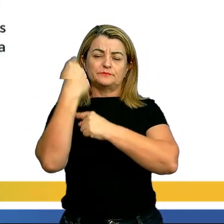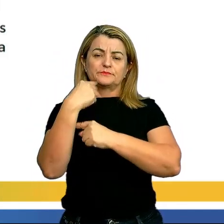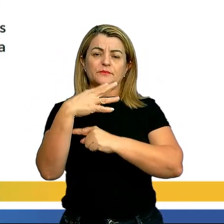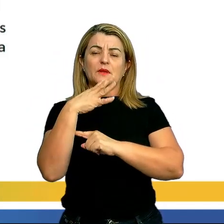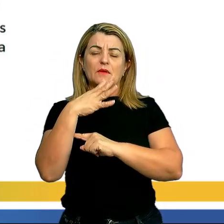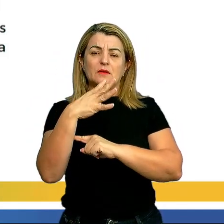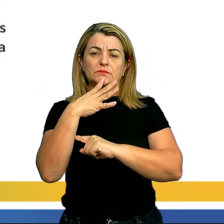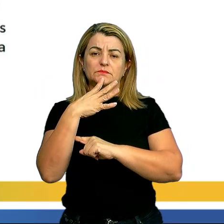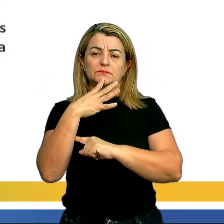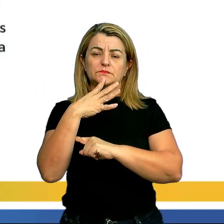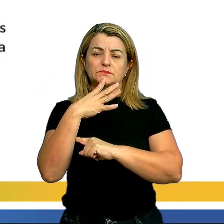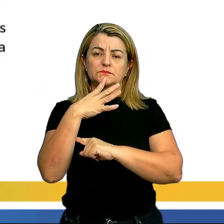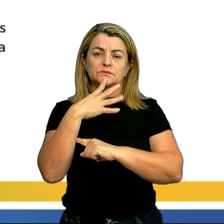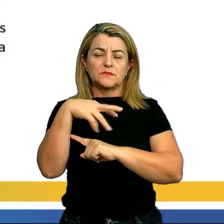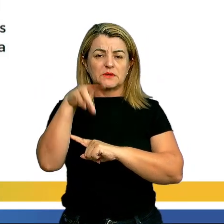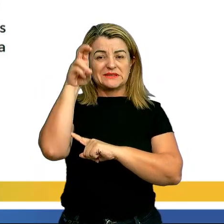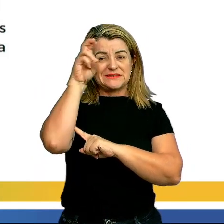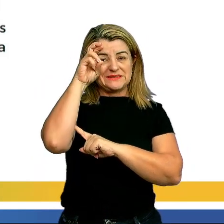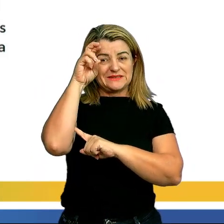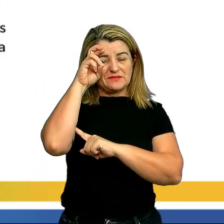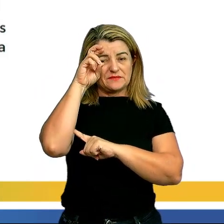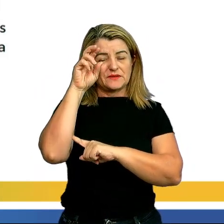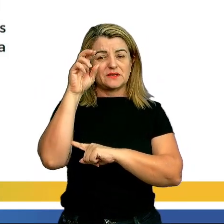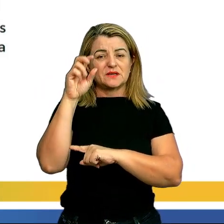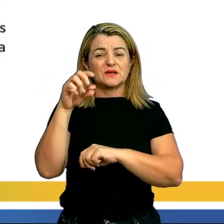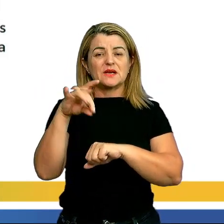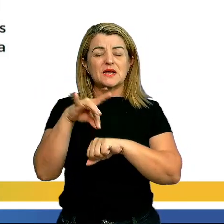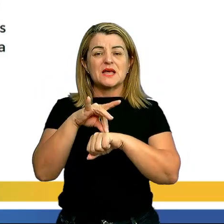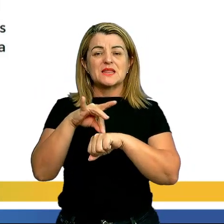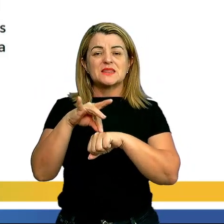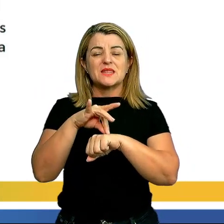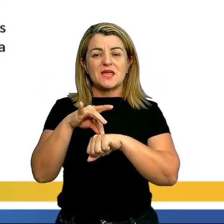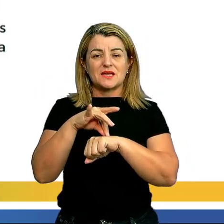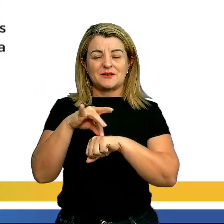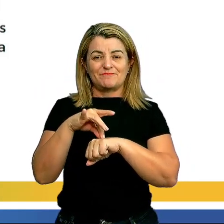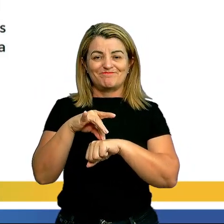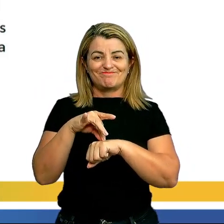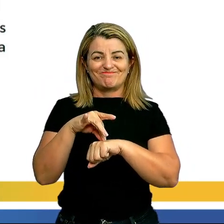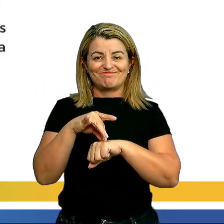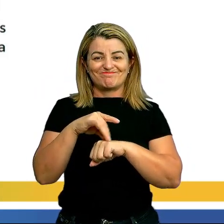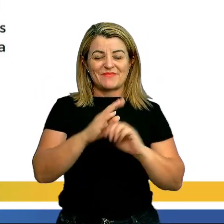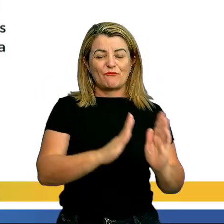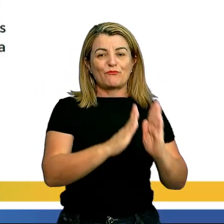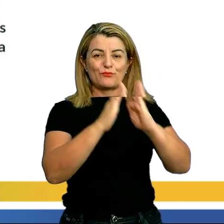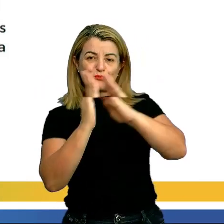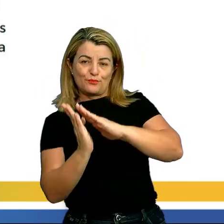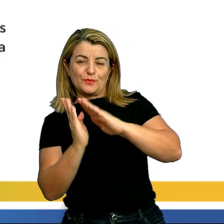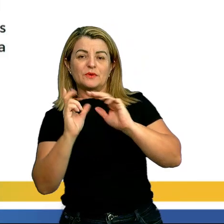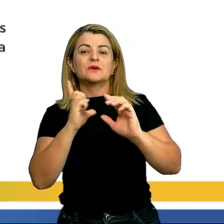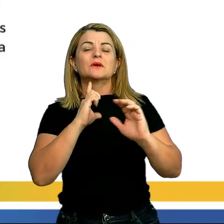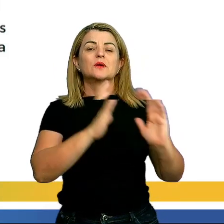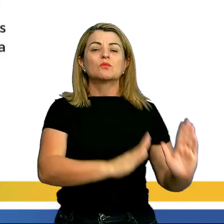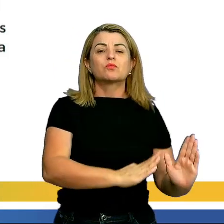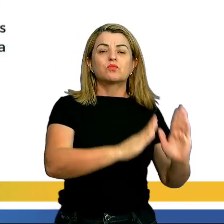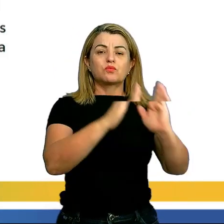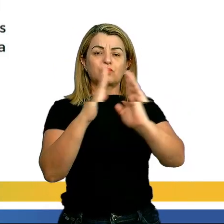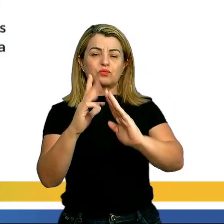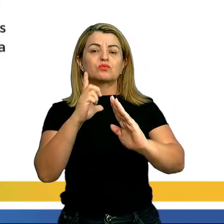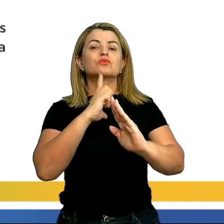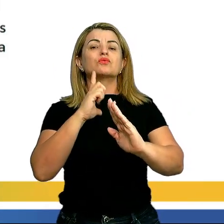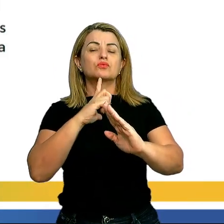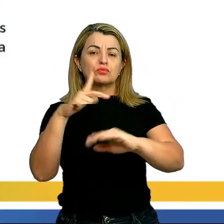conhecido também como Quinta-feira Negra. E esse efeito dominó também vai se arrastar entre